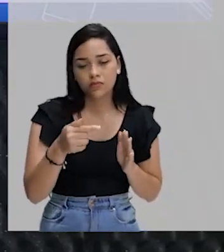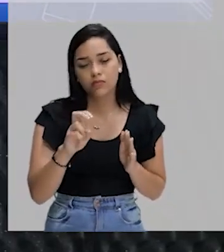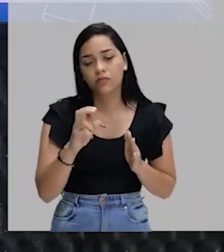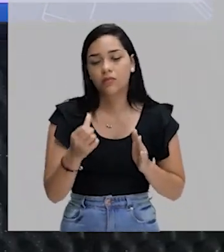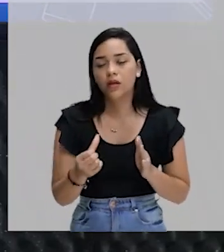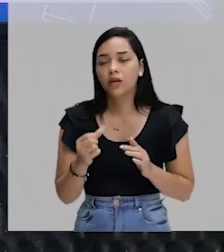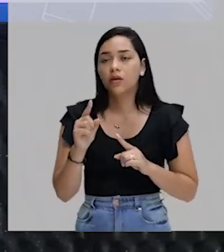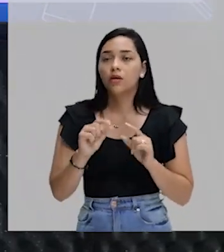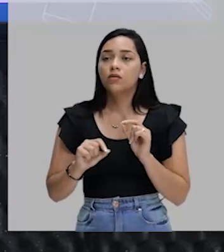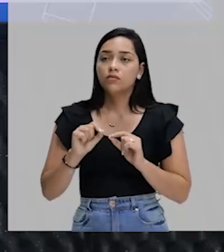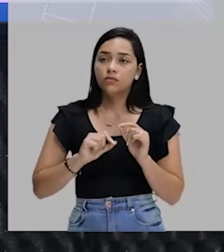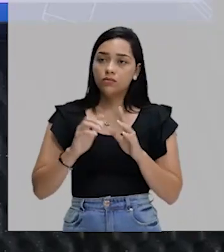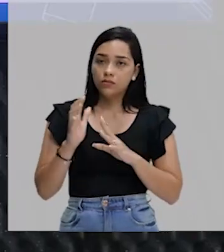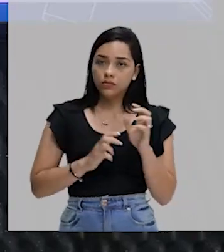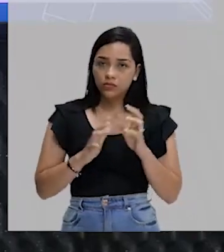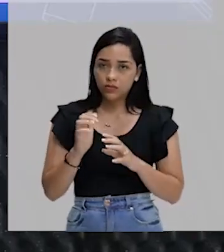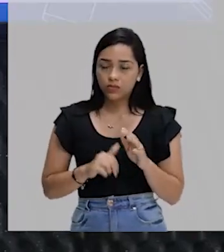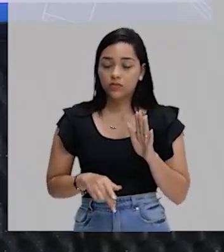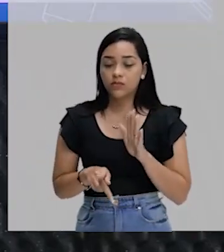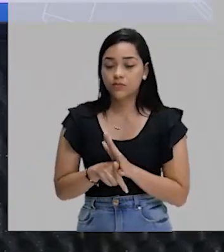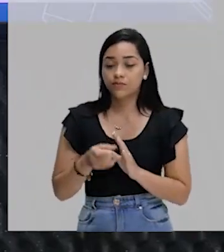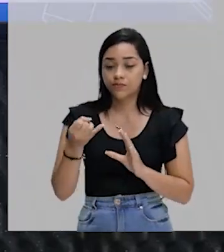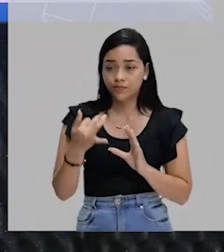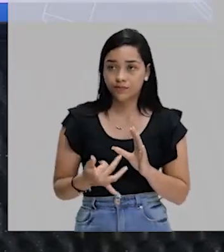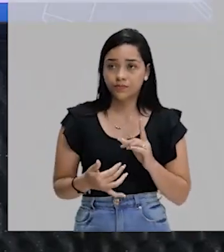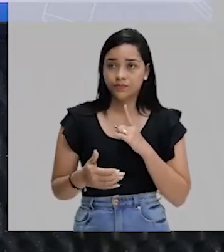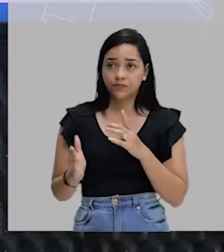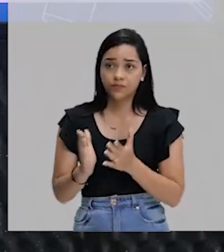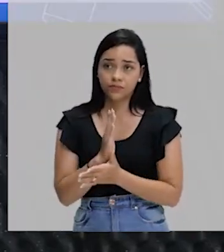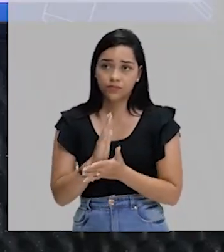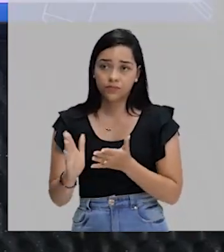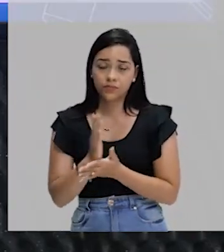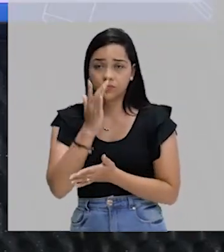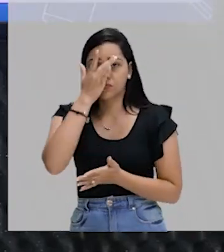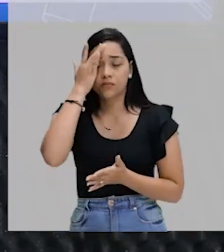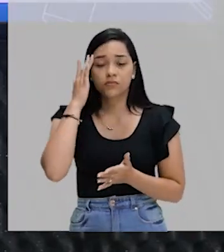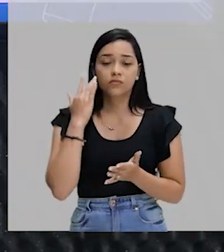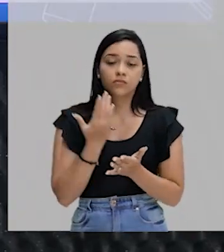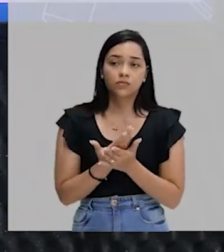uma guerra que é caracterizada, inclusive, por alguns estudiosos